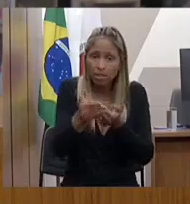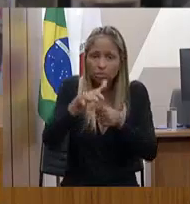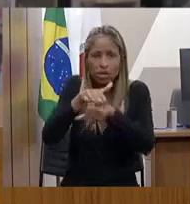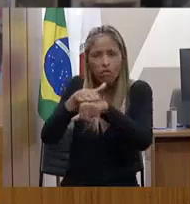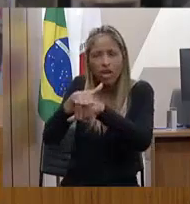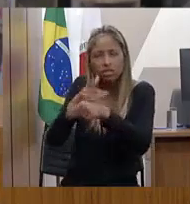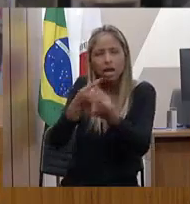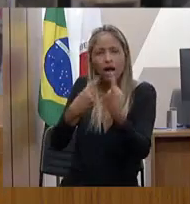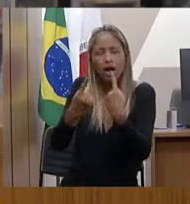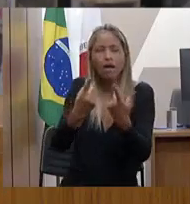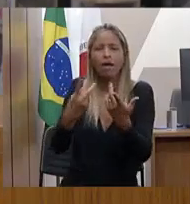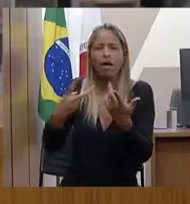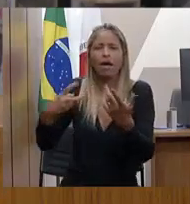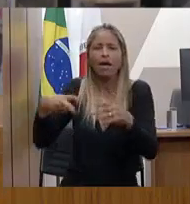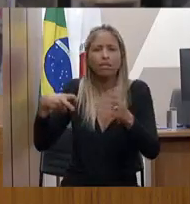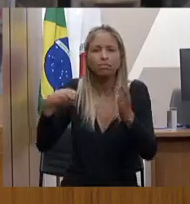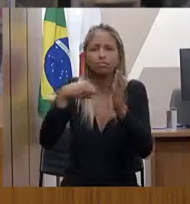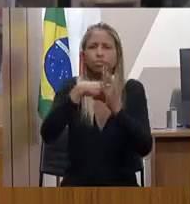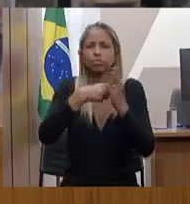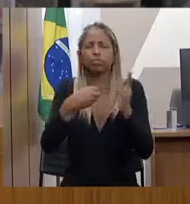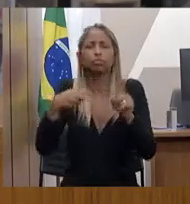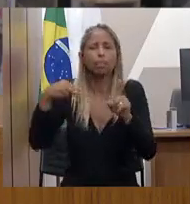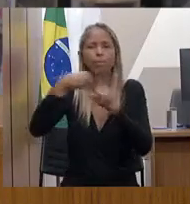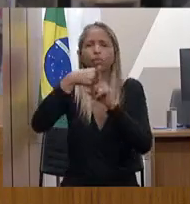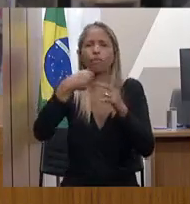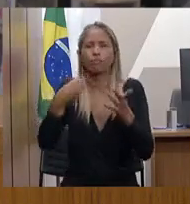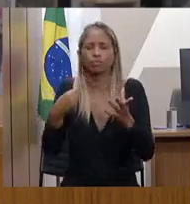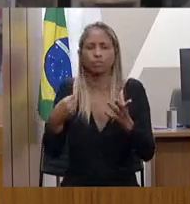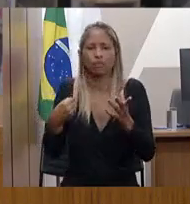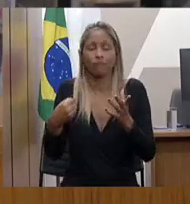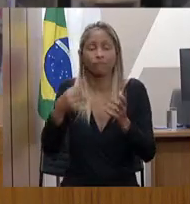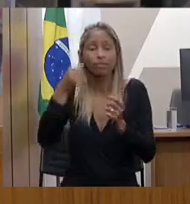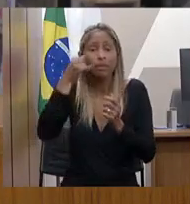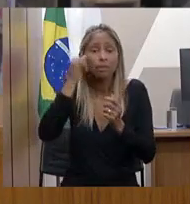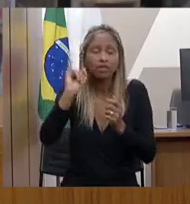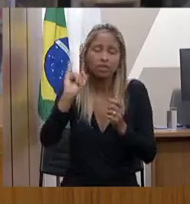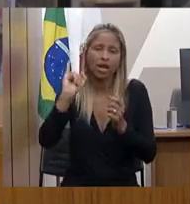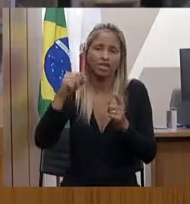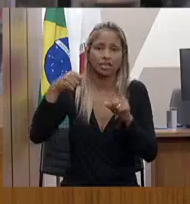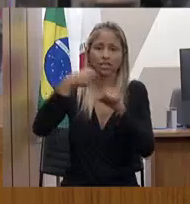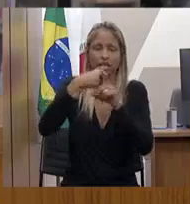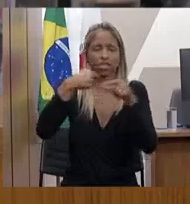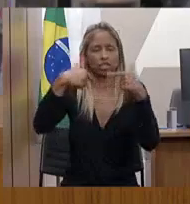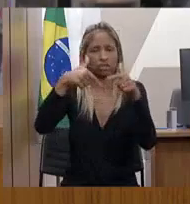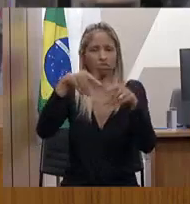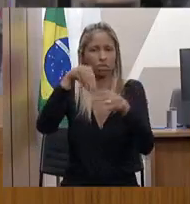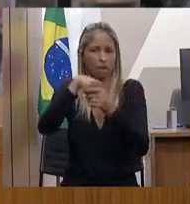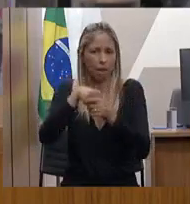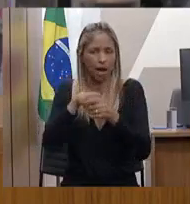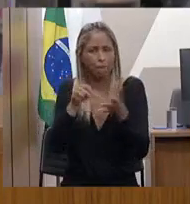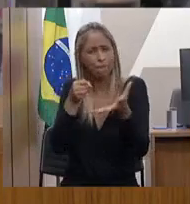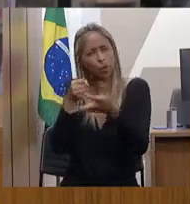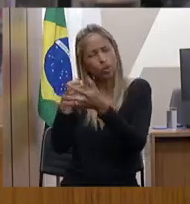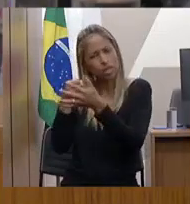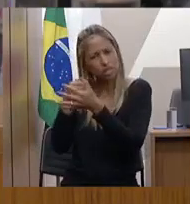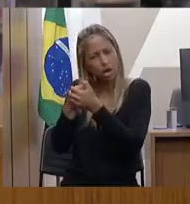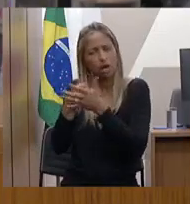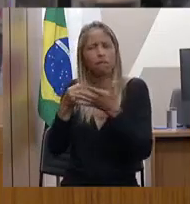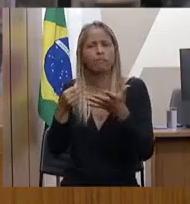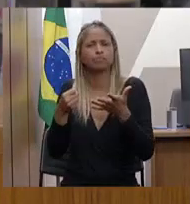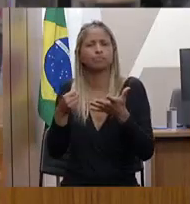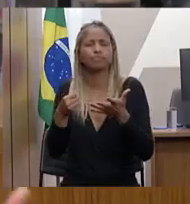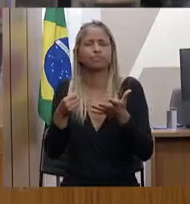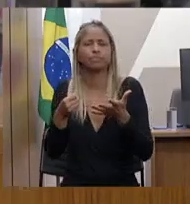os acidentes ampliados e medidas de para evitar esses acidentes e dias de proteção medida